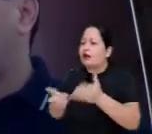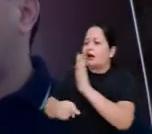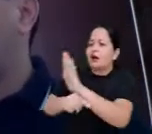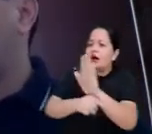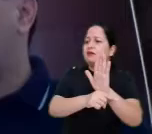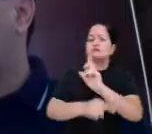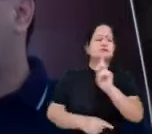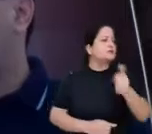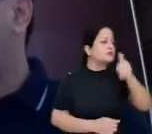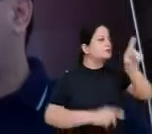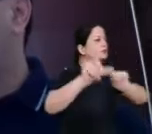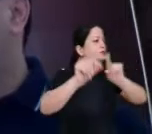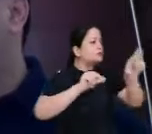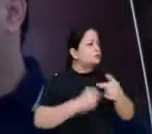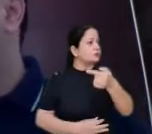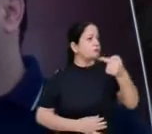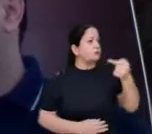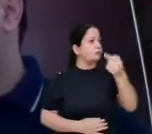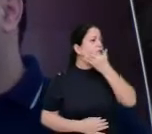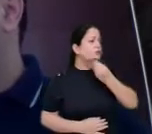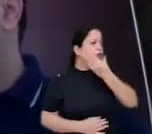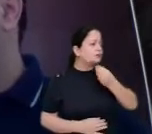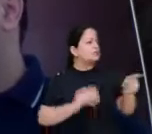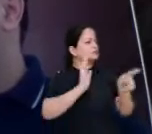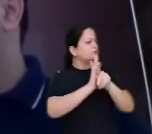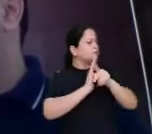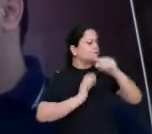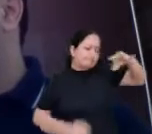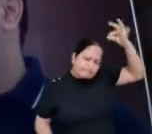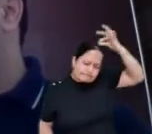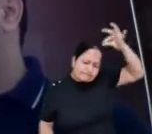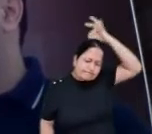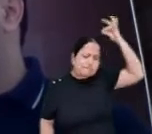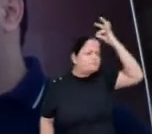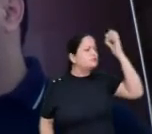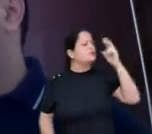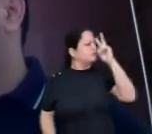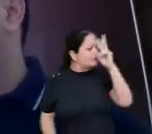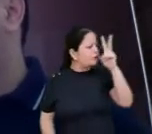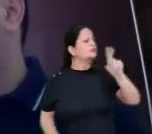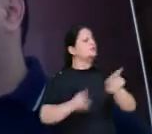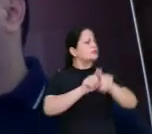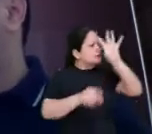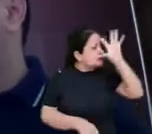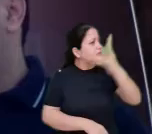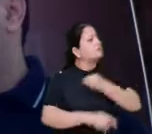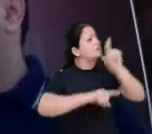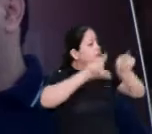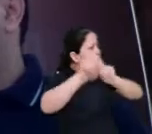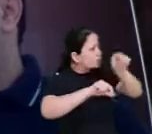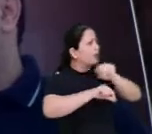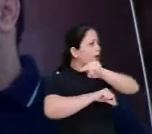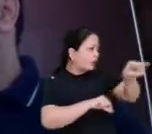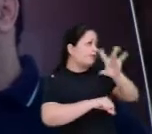reputação, cheios do Espírito Santo e de sabedoria, aos quais constituamos sobre este importante negócio. Mas